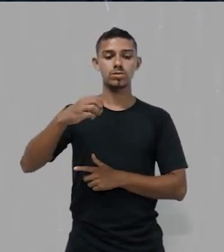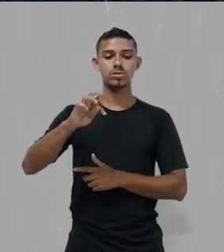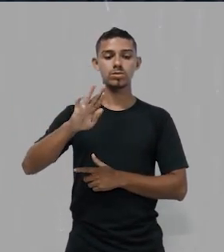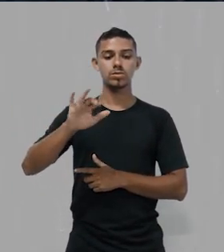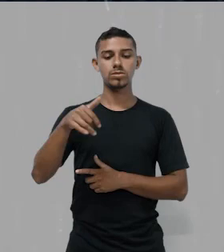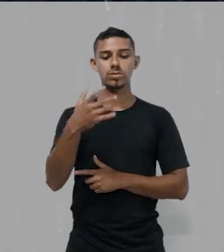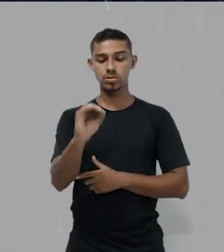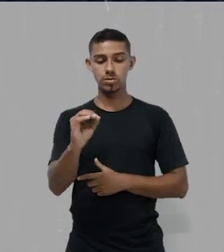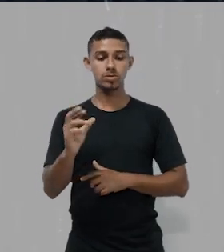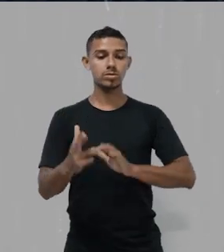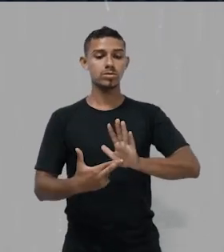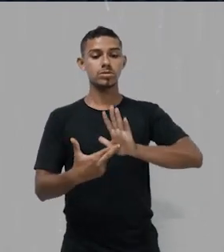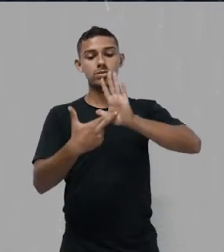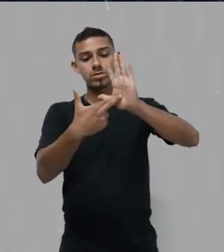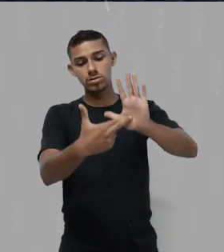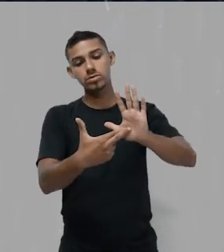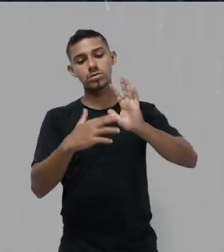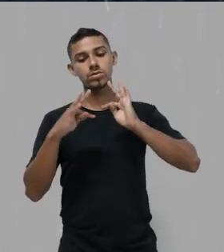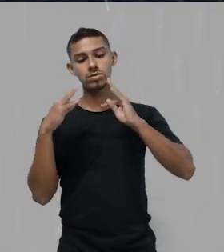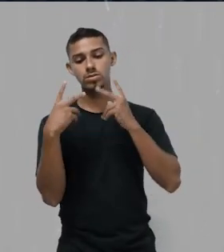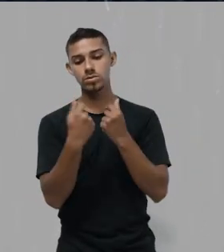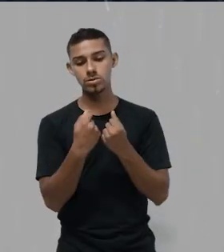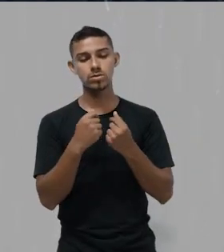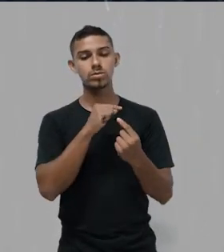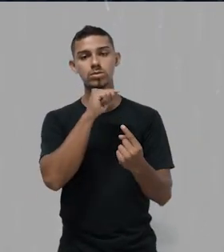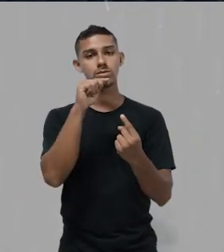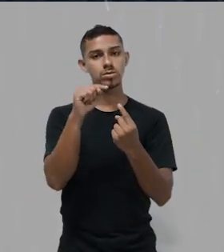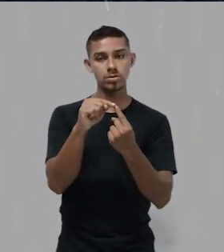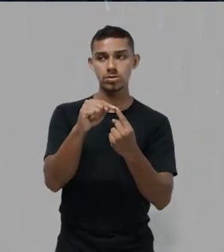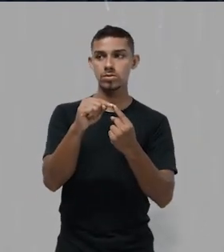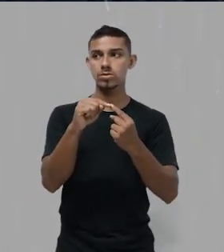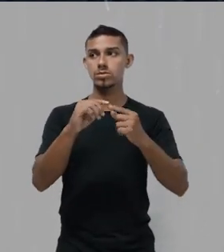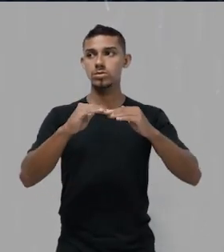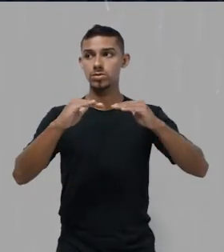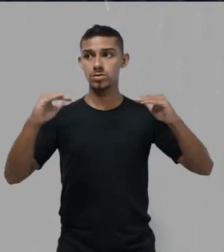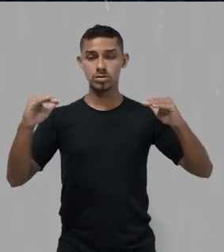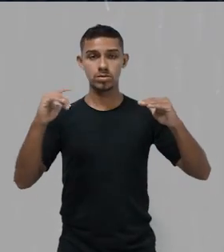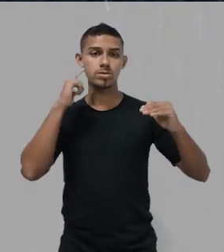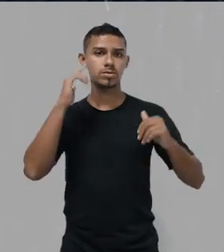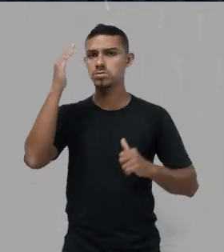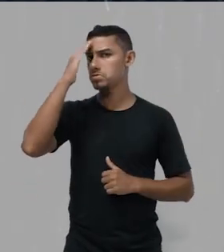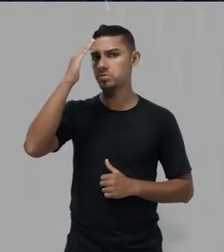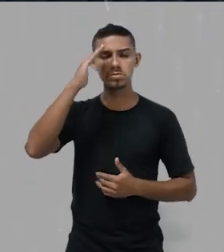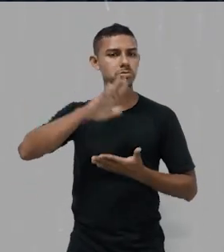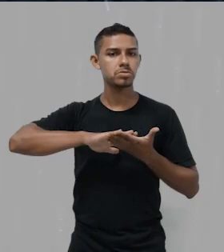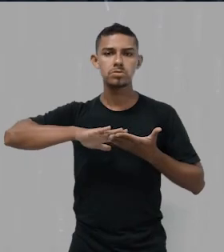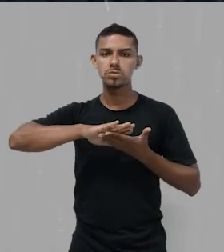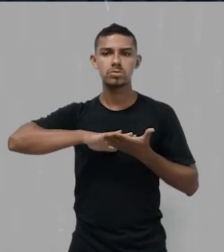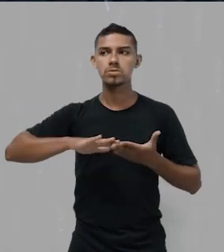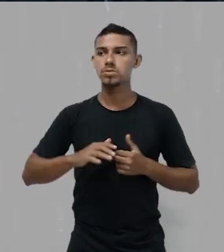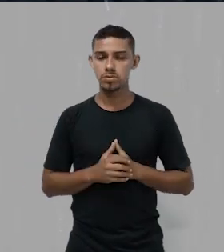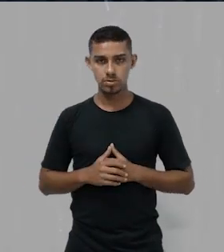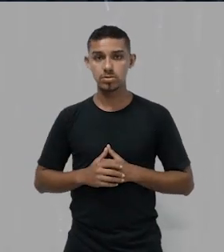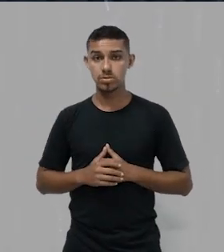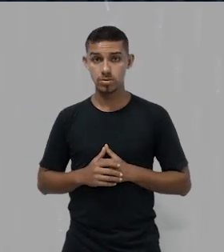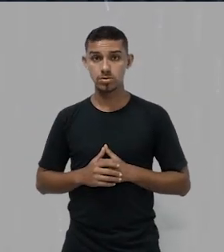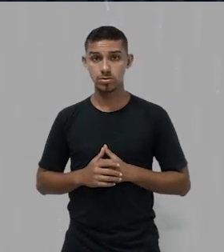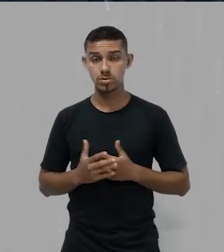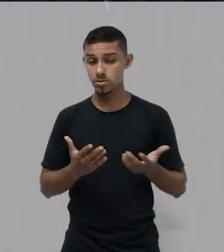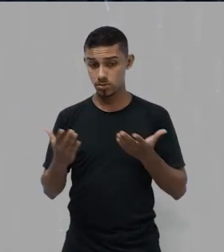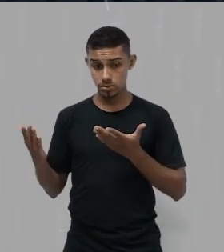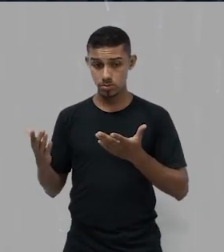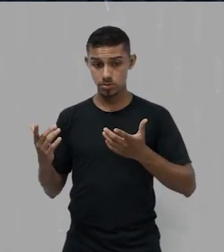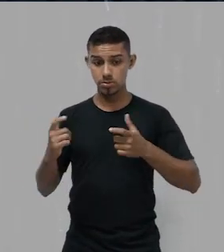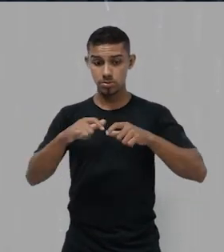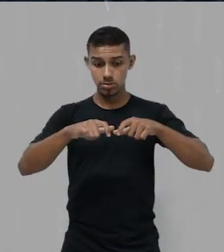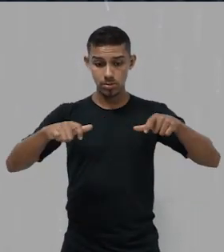e representar todo o objeto num plano só. Não entendi, professor. Pegue uma caixa de creme